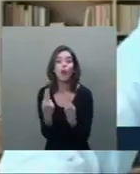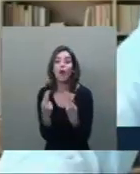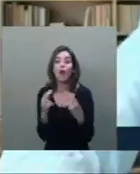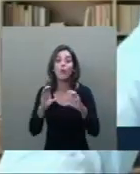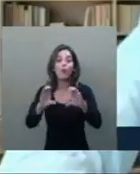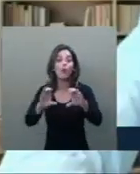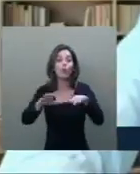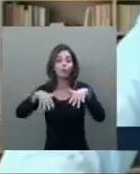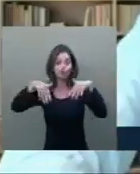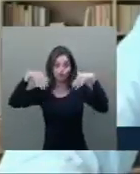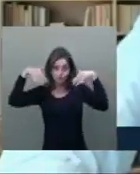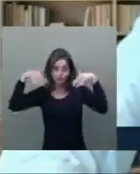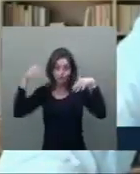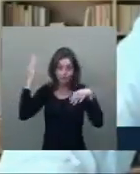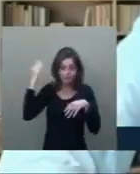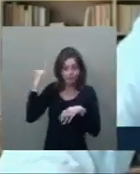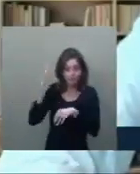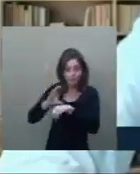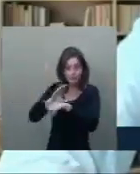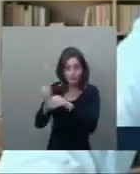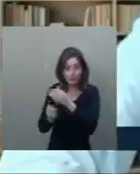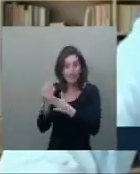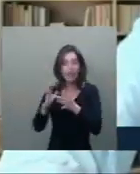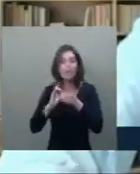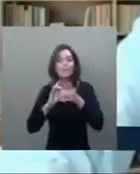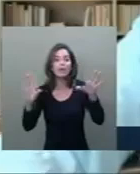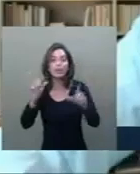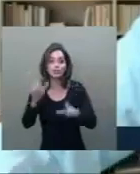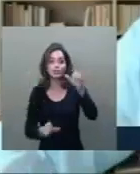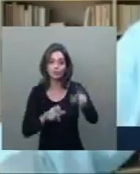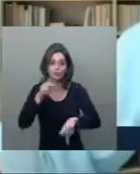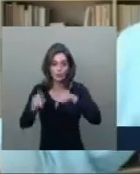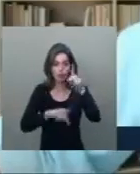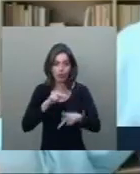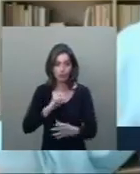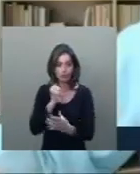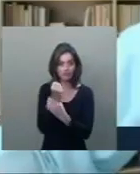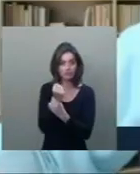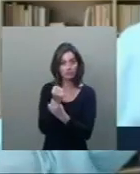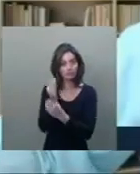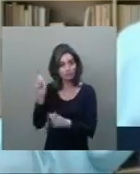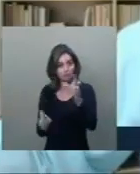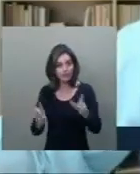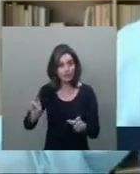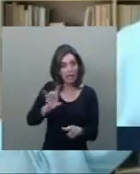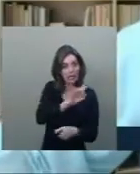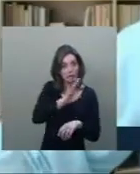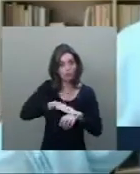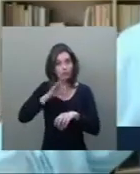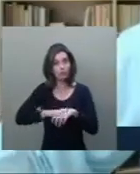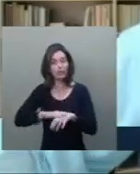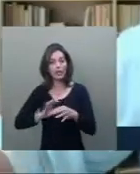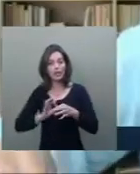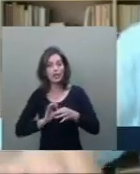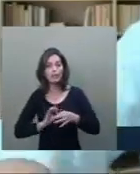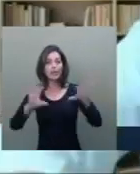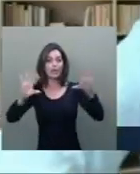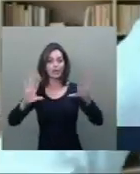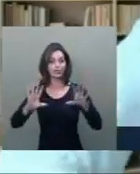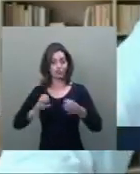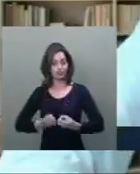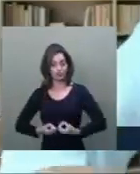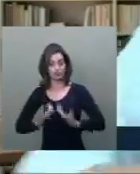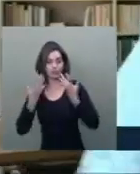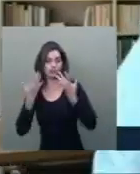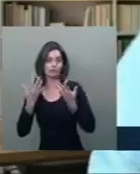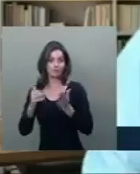liberdades civis, os direitos, as garantias individuais, liberdade de expressão, de imprensa, manifestação de pensamento e